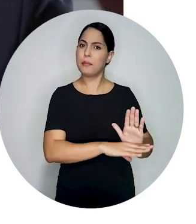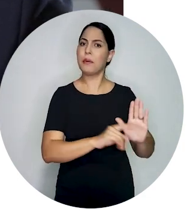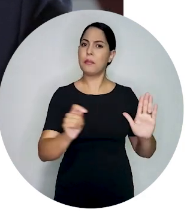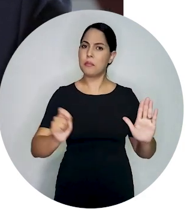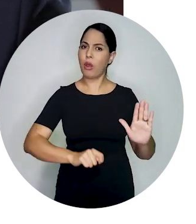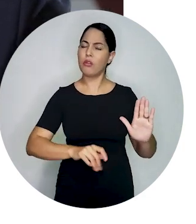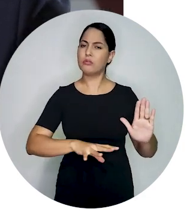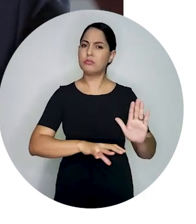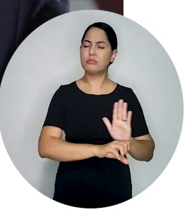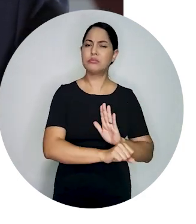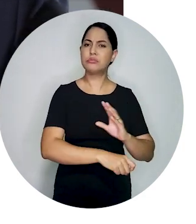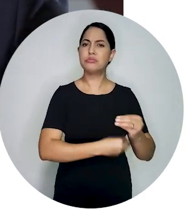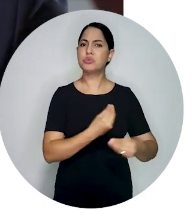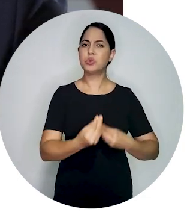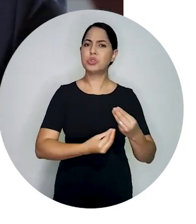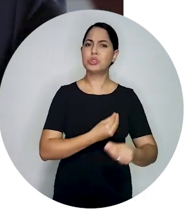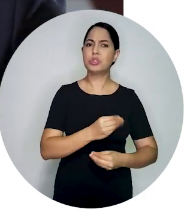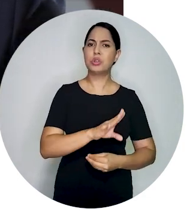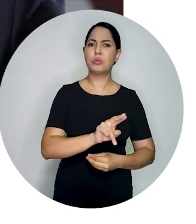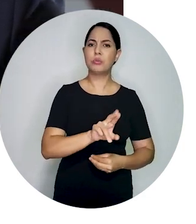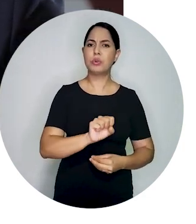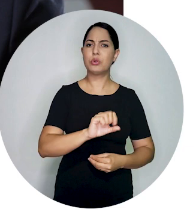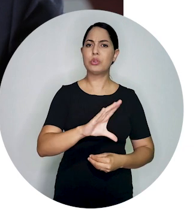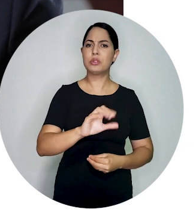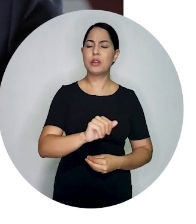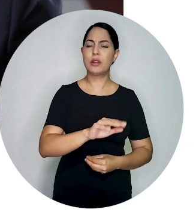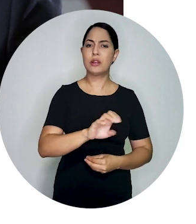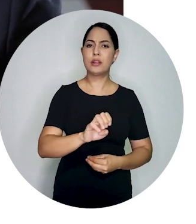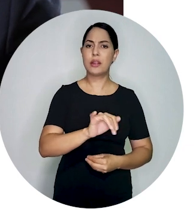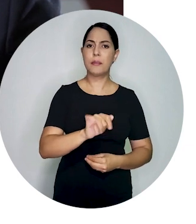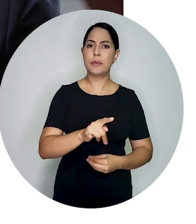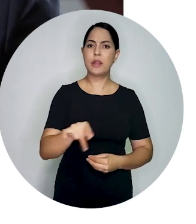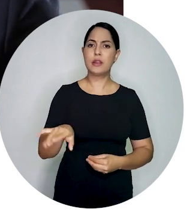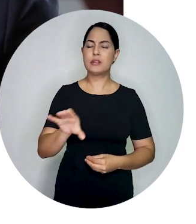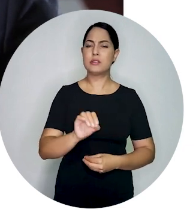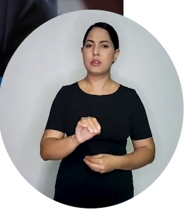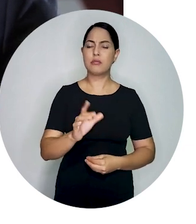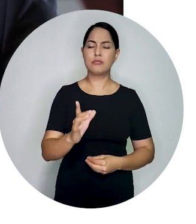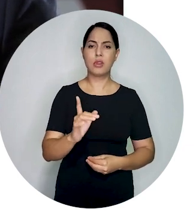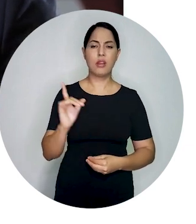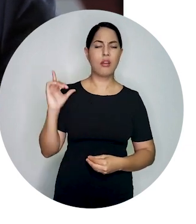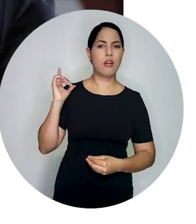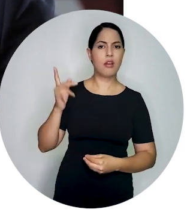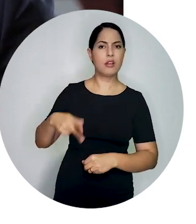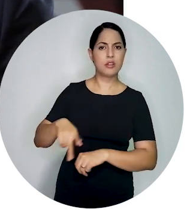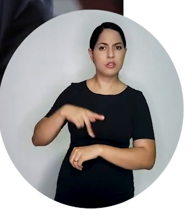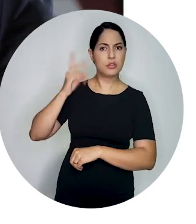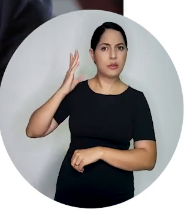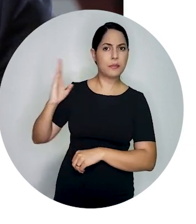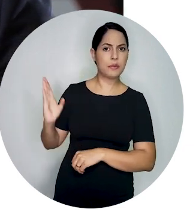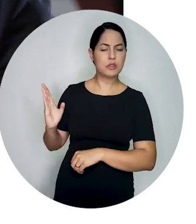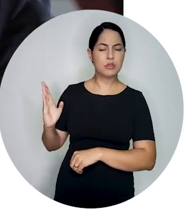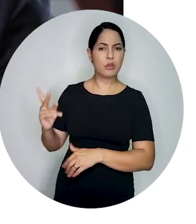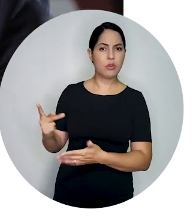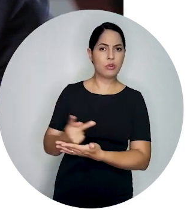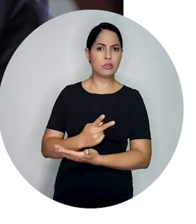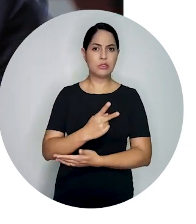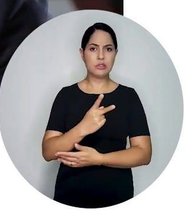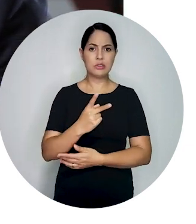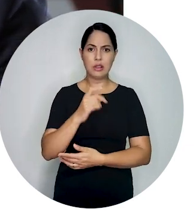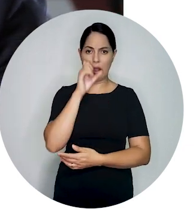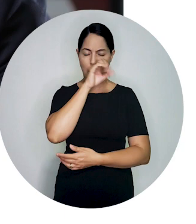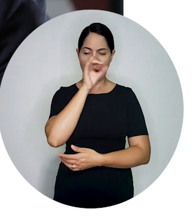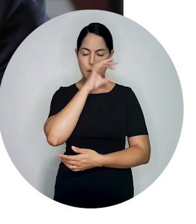modo esse tipo de procedimento pode ser realizado, justamente para evitar violações de prerrogativas que eram comuns no Brasil até